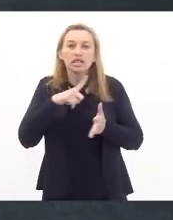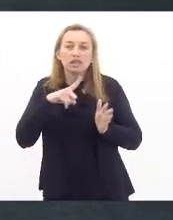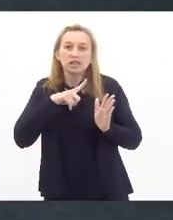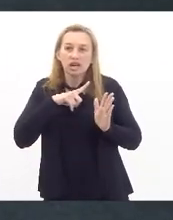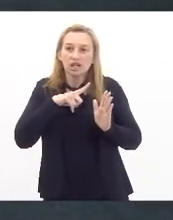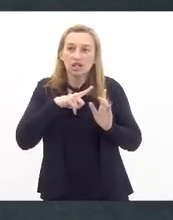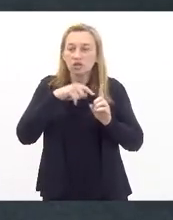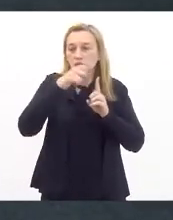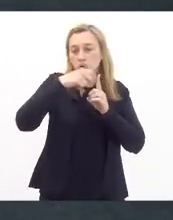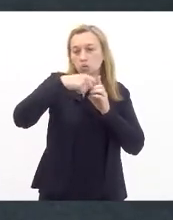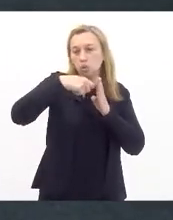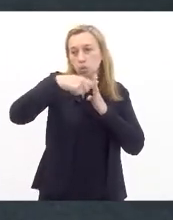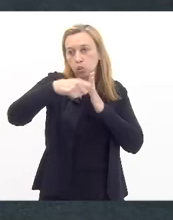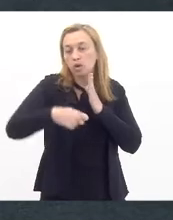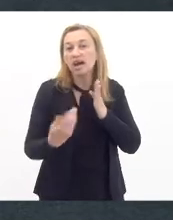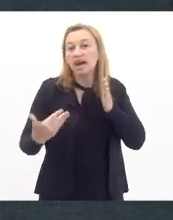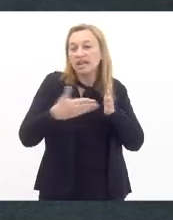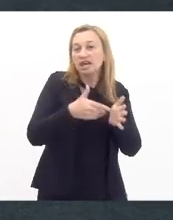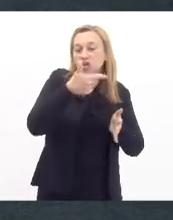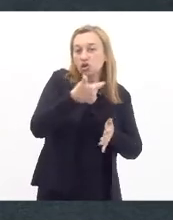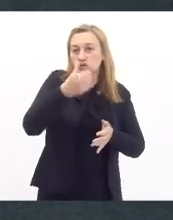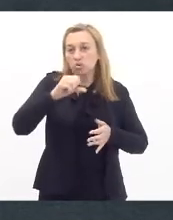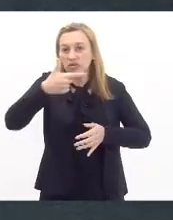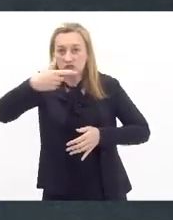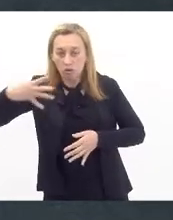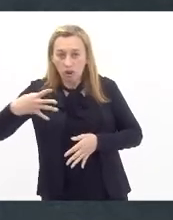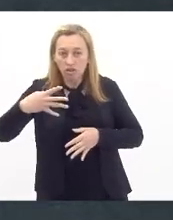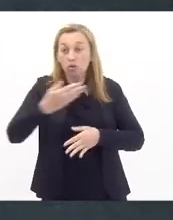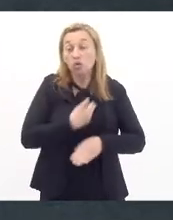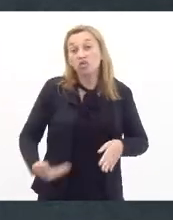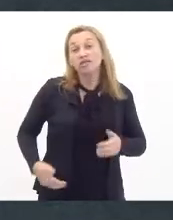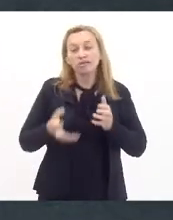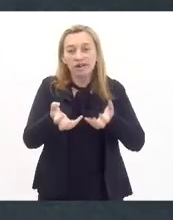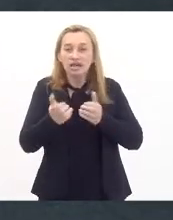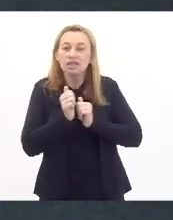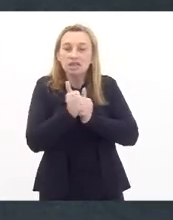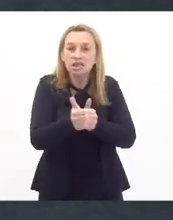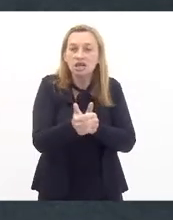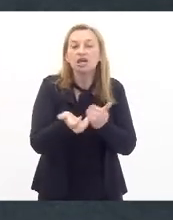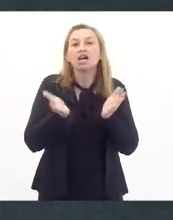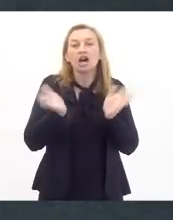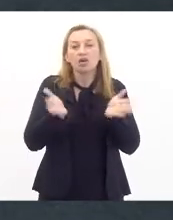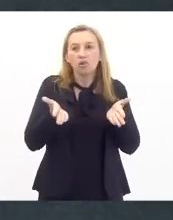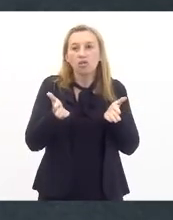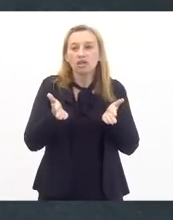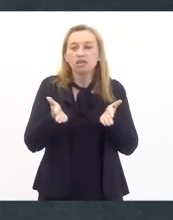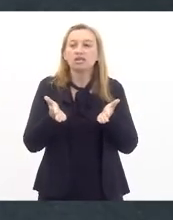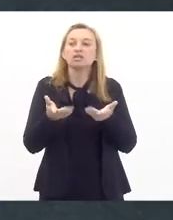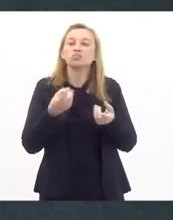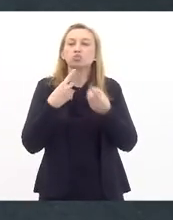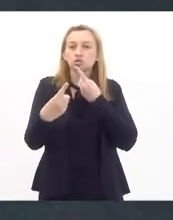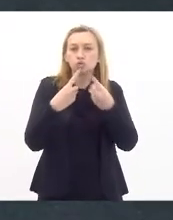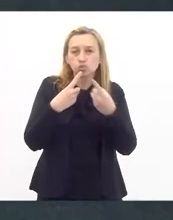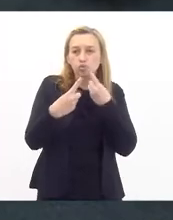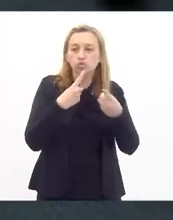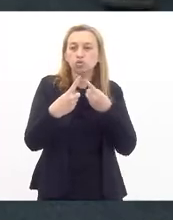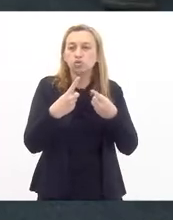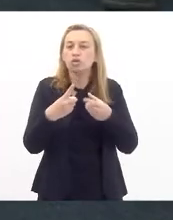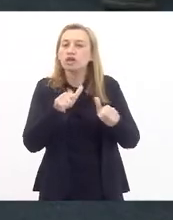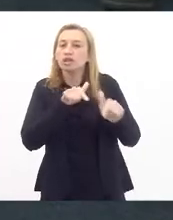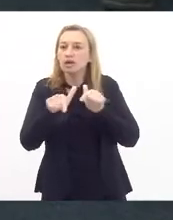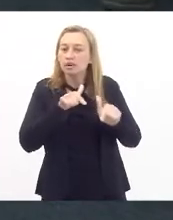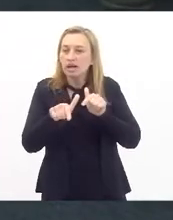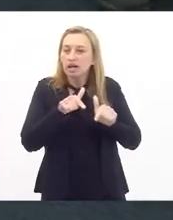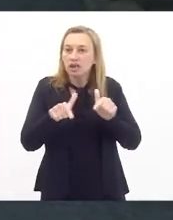calendário que vai até 2024 que o governo quer seguir tão que a eu vou fazer nesse parecer muito negociado foi